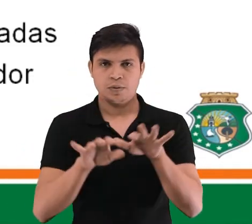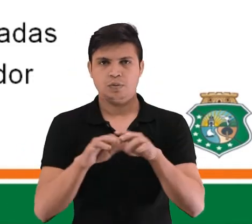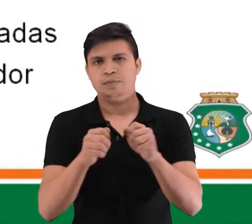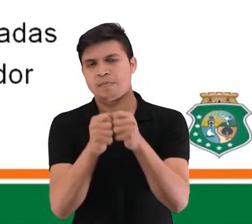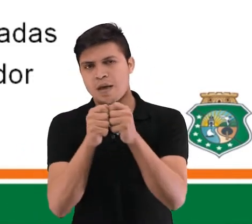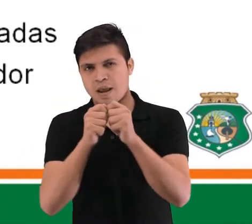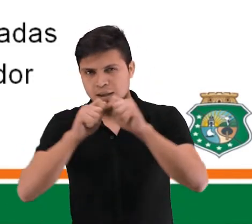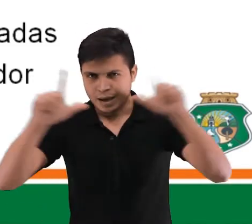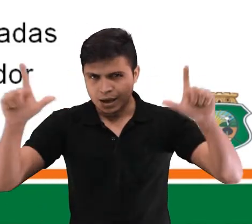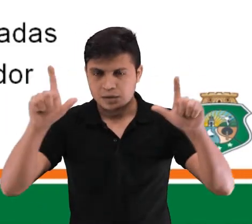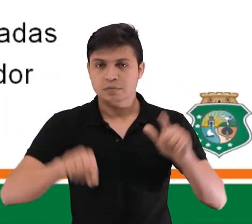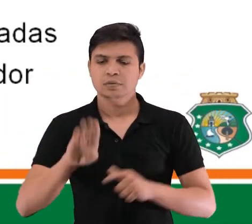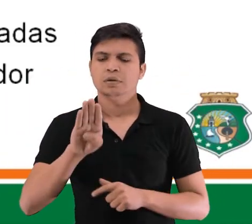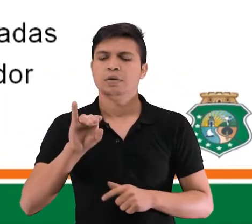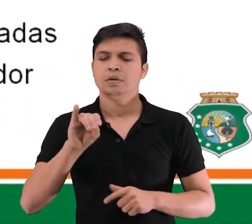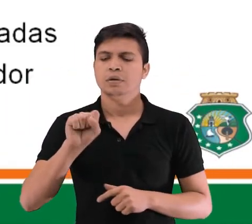BIOS executa,